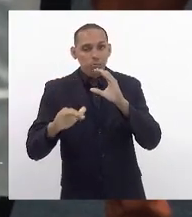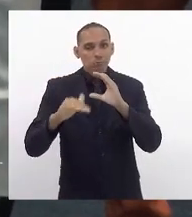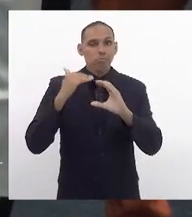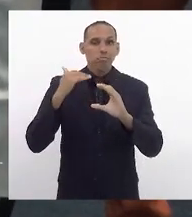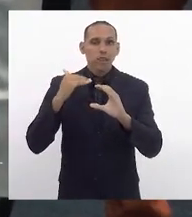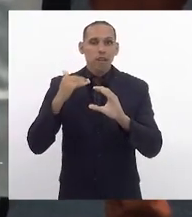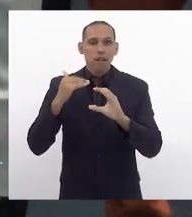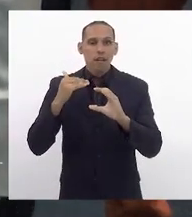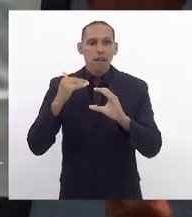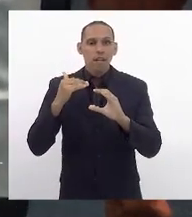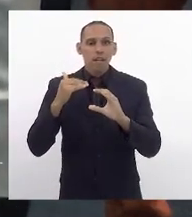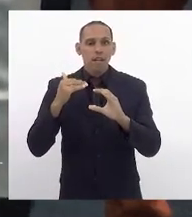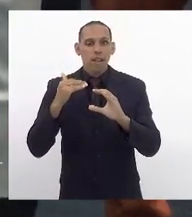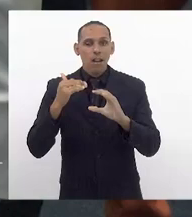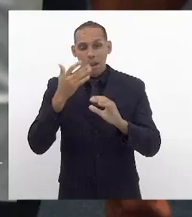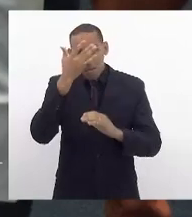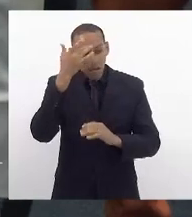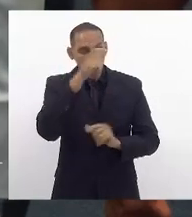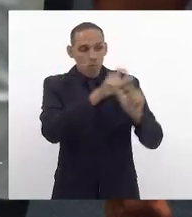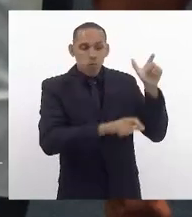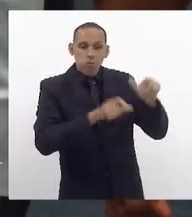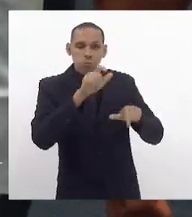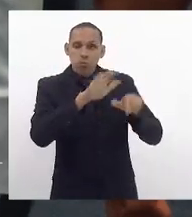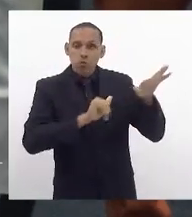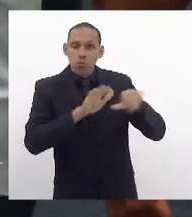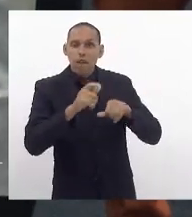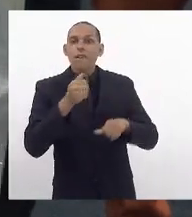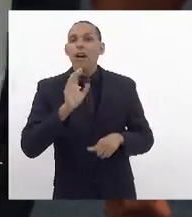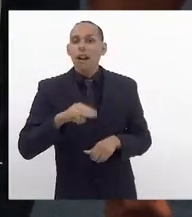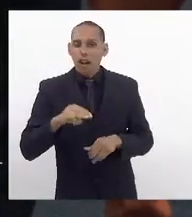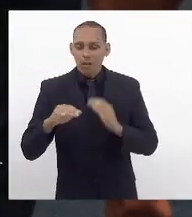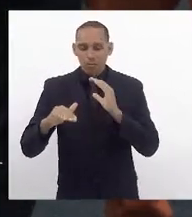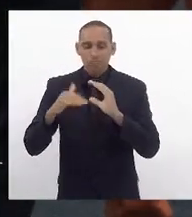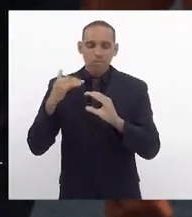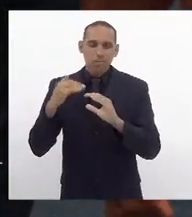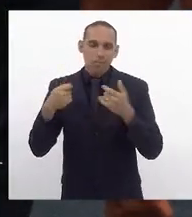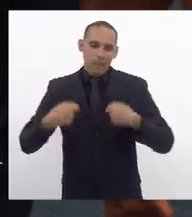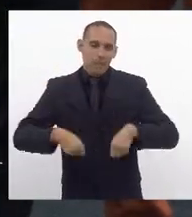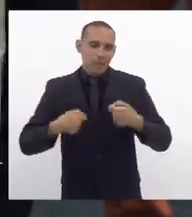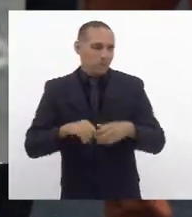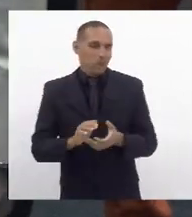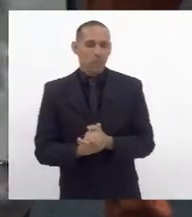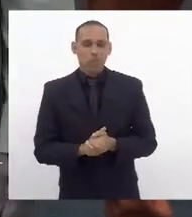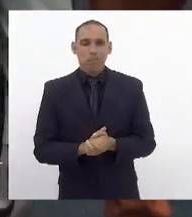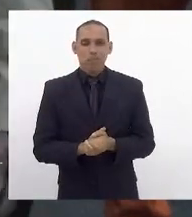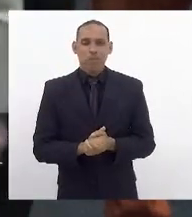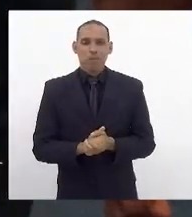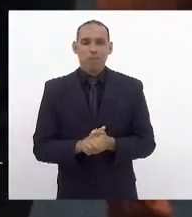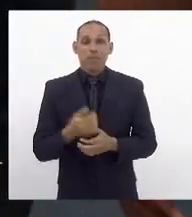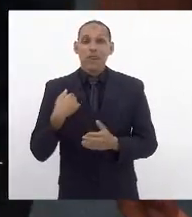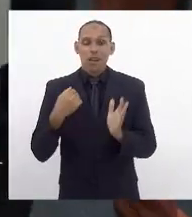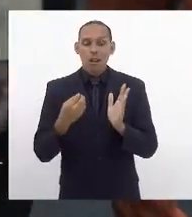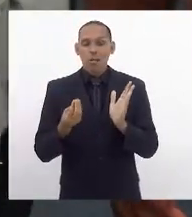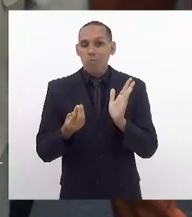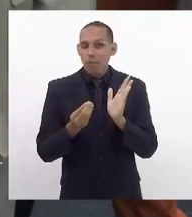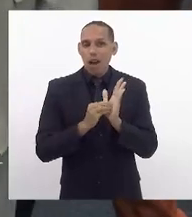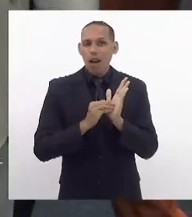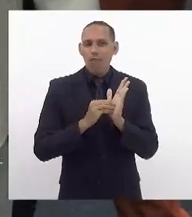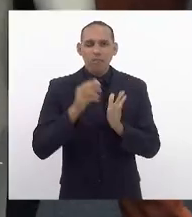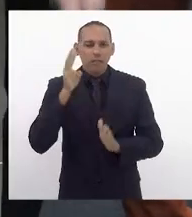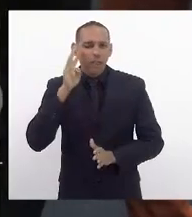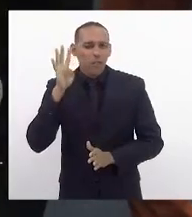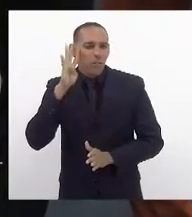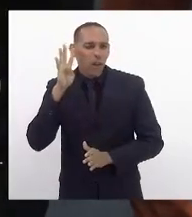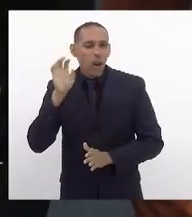quem são os honrados convidados que ele deseja. Bom, senhor presidente, vou marcar terça, quarta ou